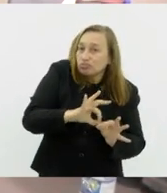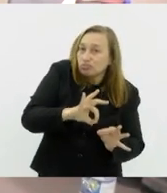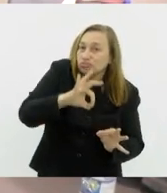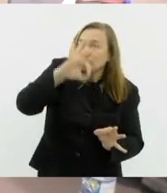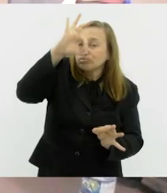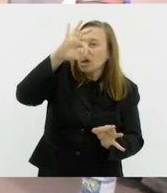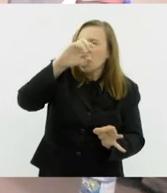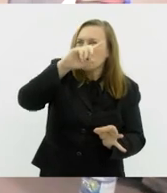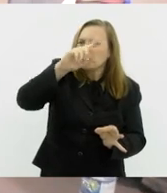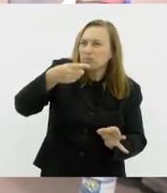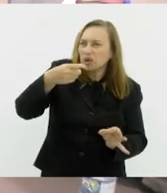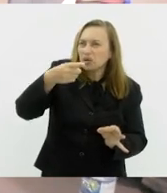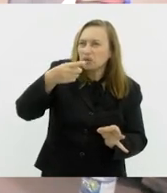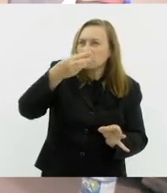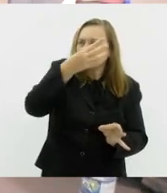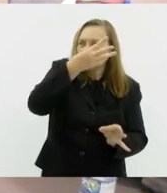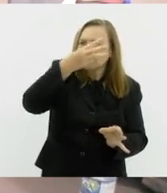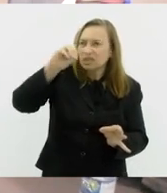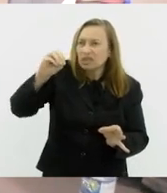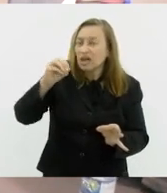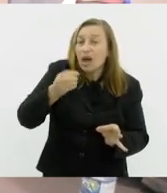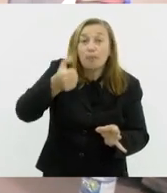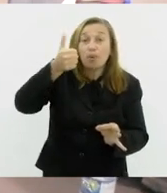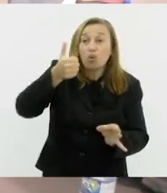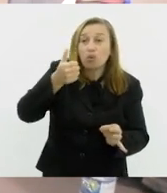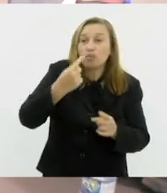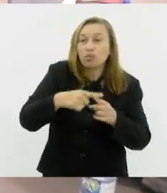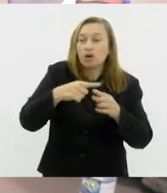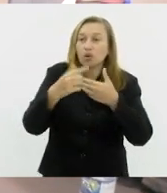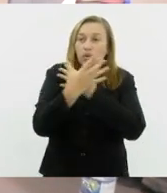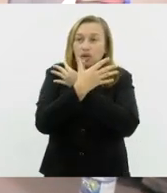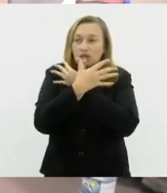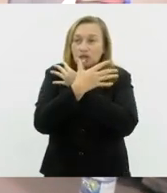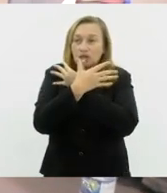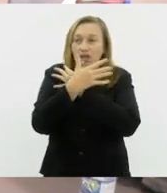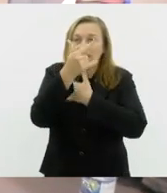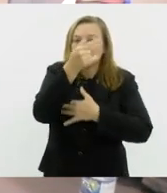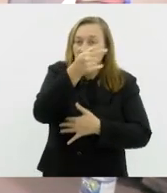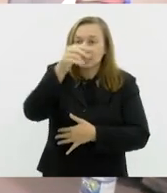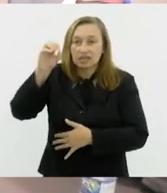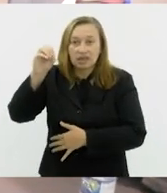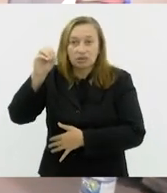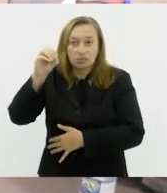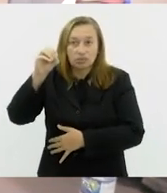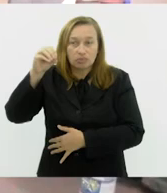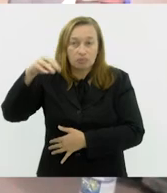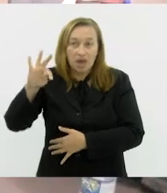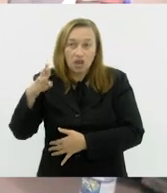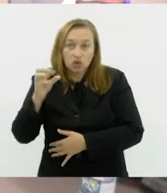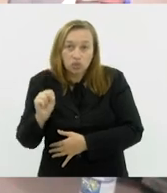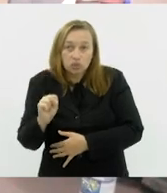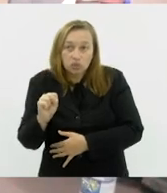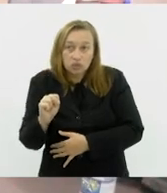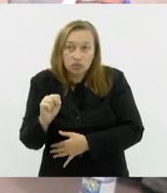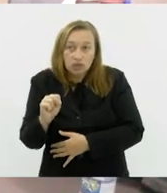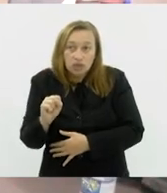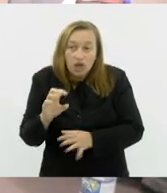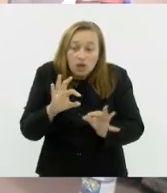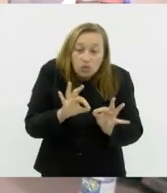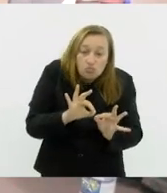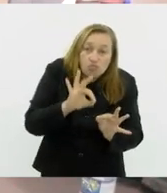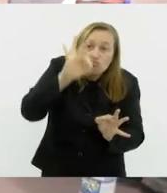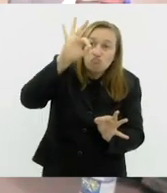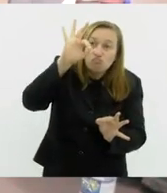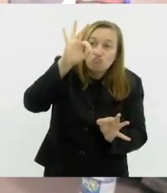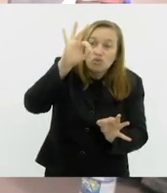de 1.000 pés, 300 metros, é pouco, porque o Cristo maciço é 700 metros. Então, 1.000 pés é pouco, teria que